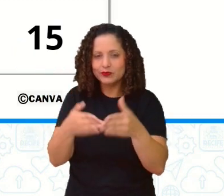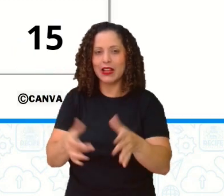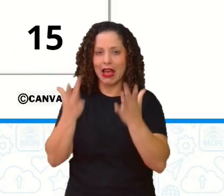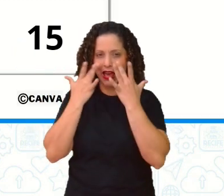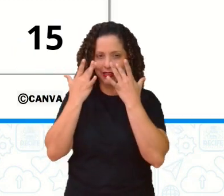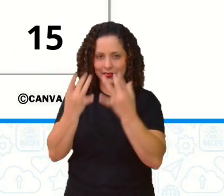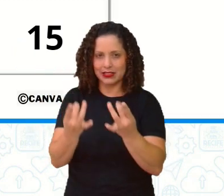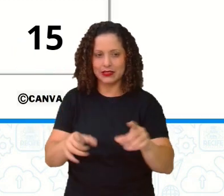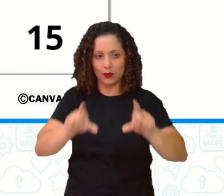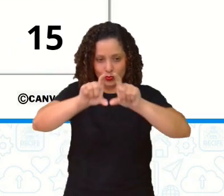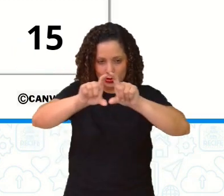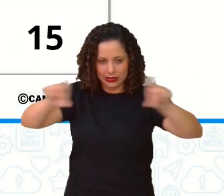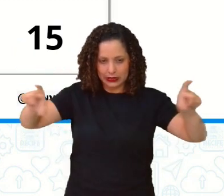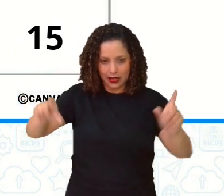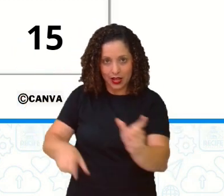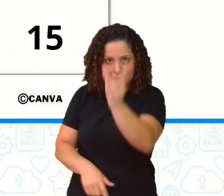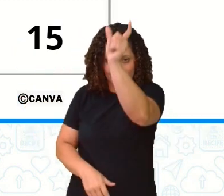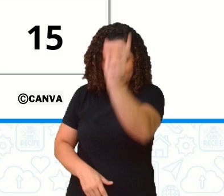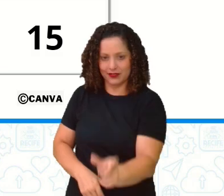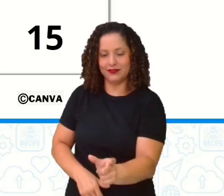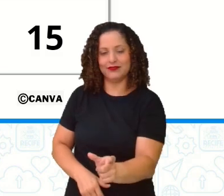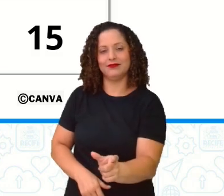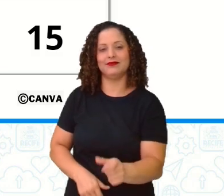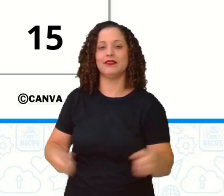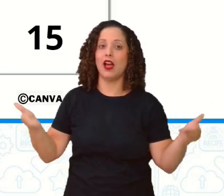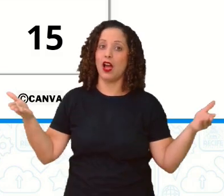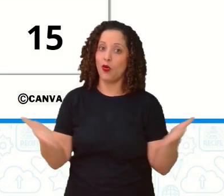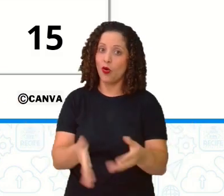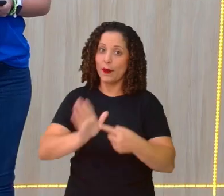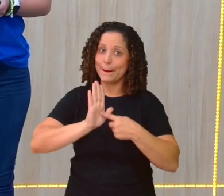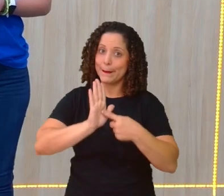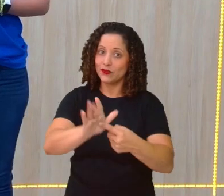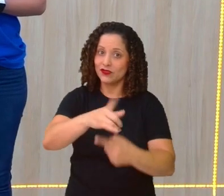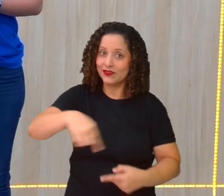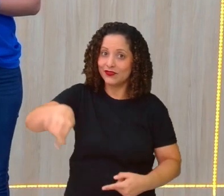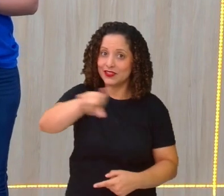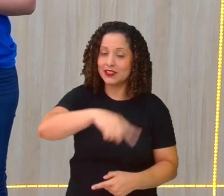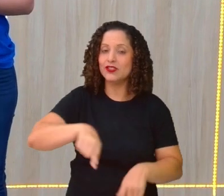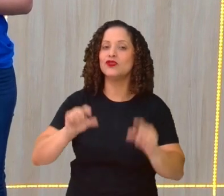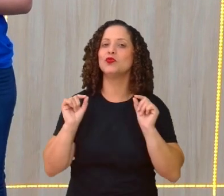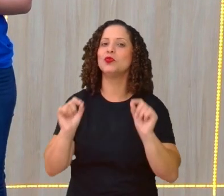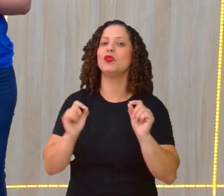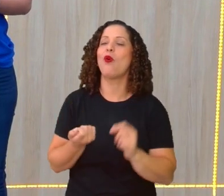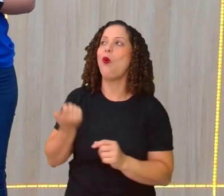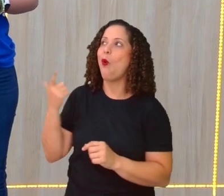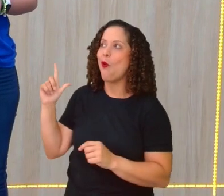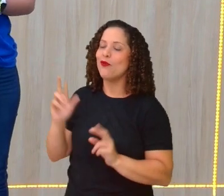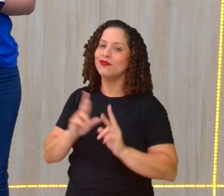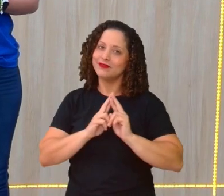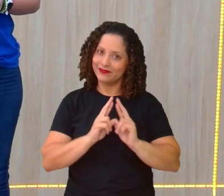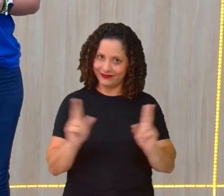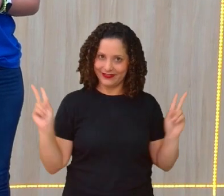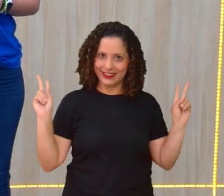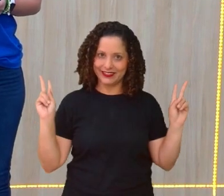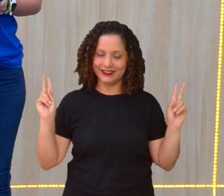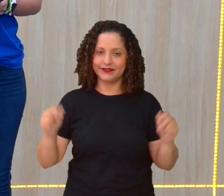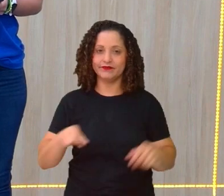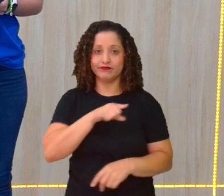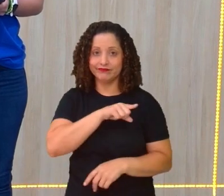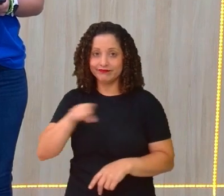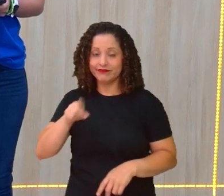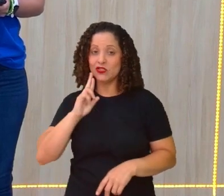e coluna. Agora eu vou mostrar para vocês outra tabela, tá certo? E vocês